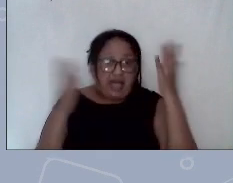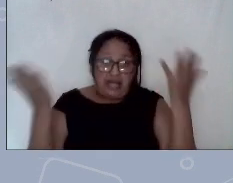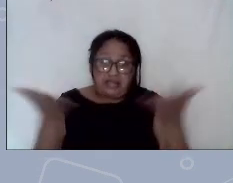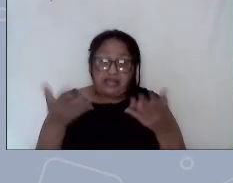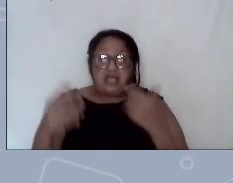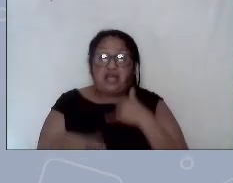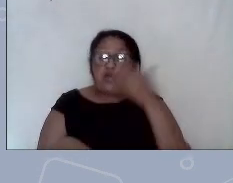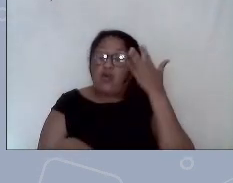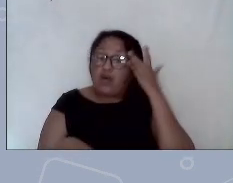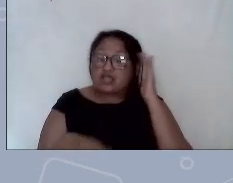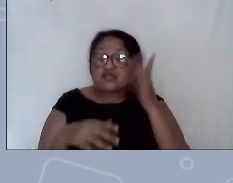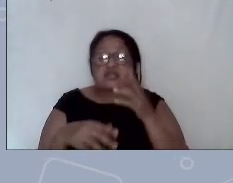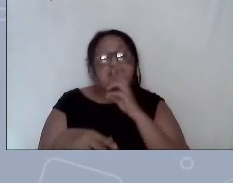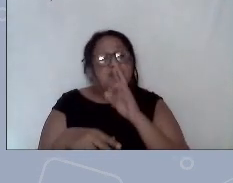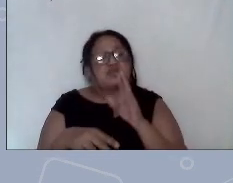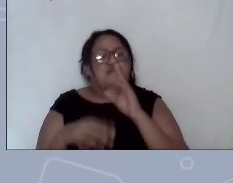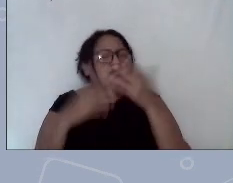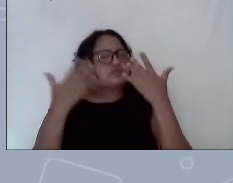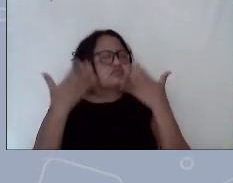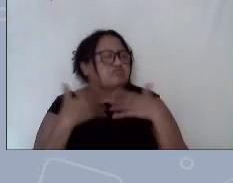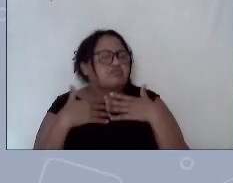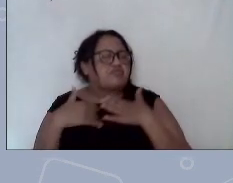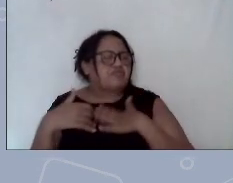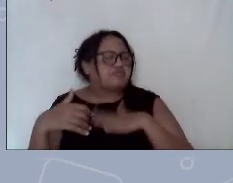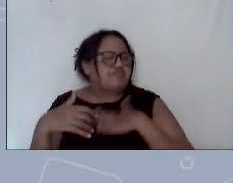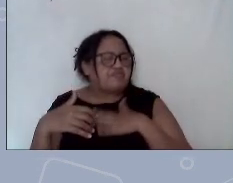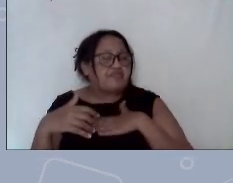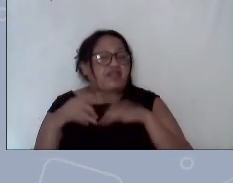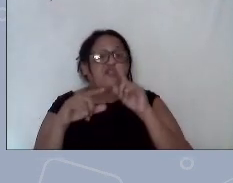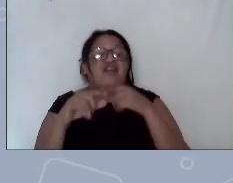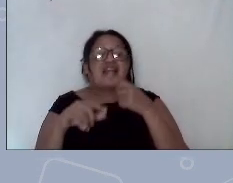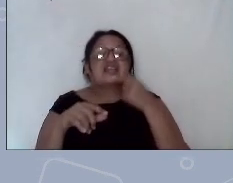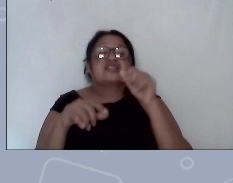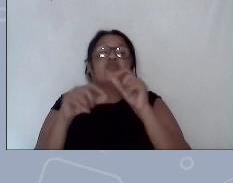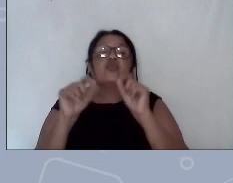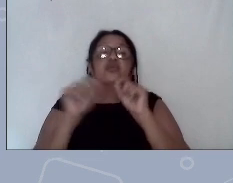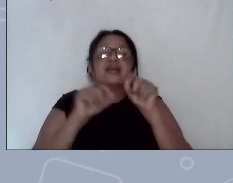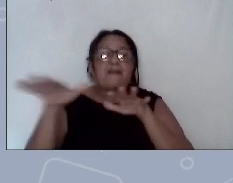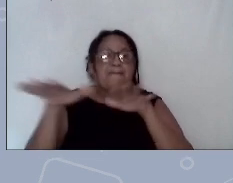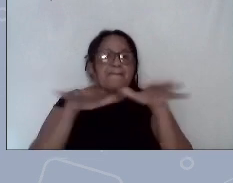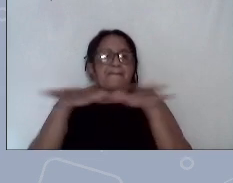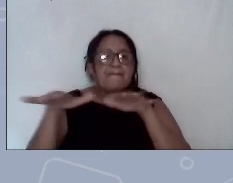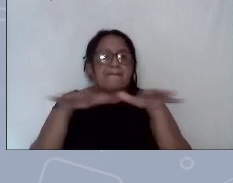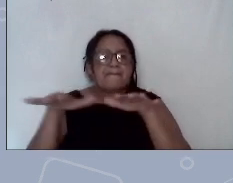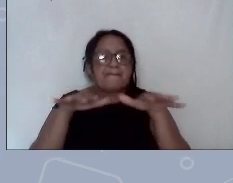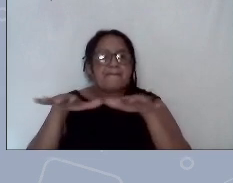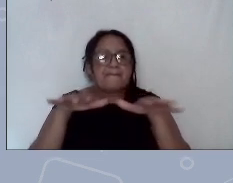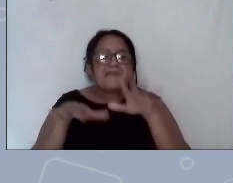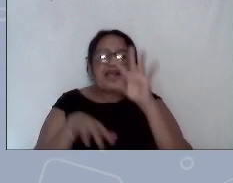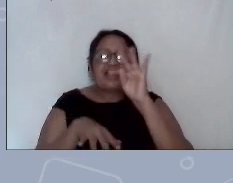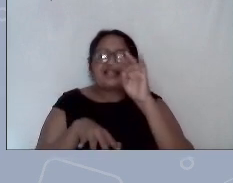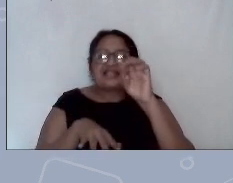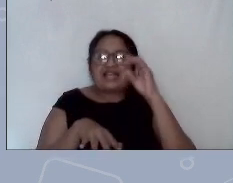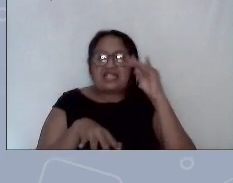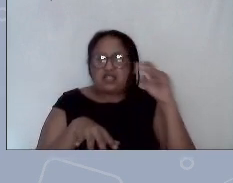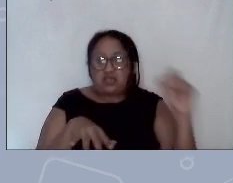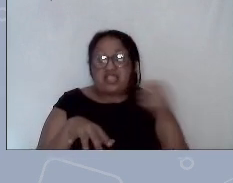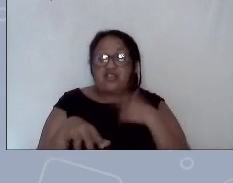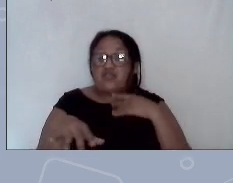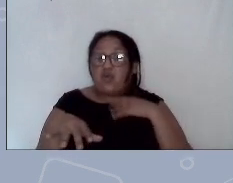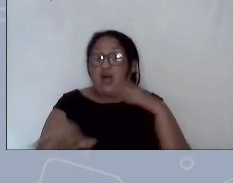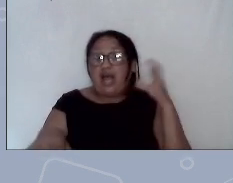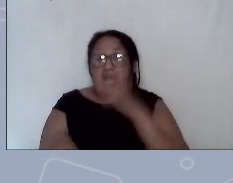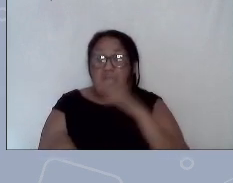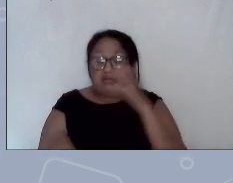respondeu com tranquilidade é uma questão que vai falar sobre tectônica de placas ok vou direto para leitura para a gente ir caminhando mais rápido